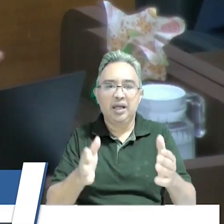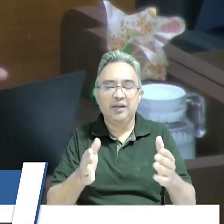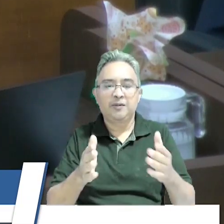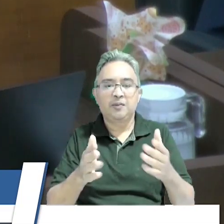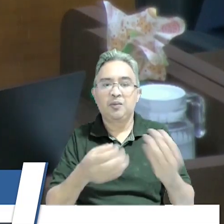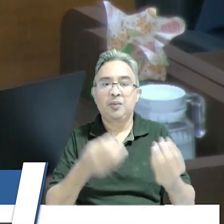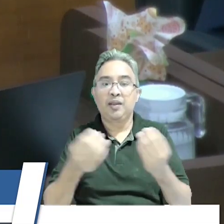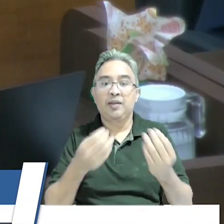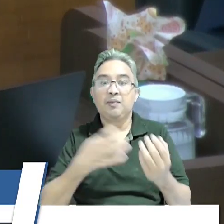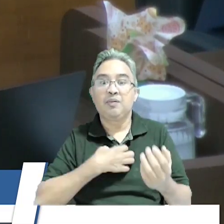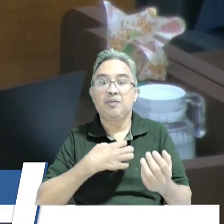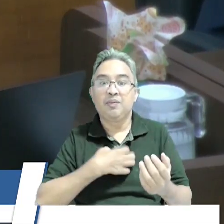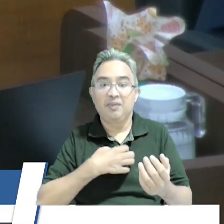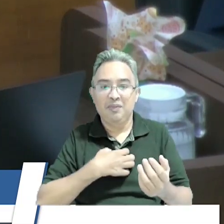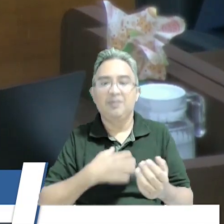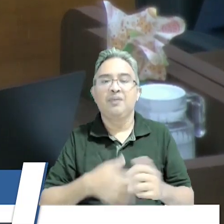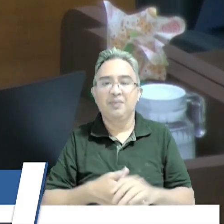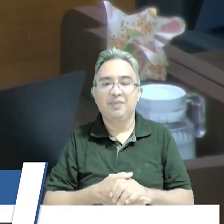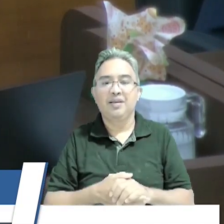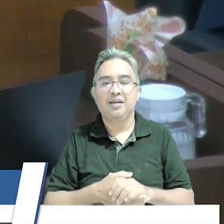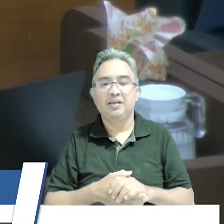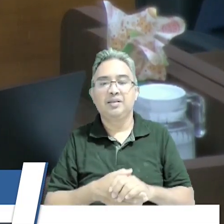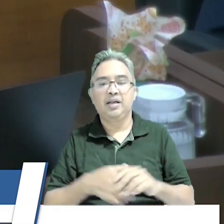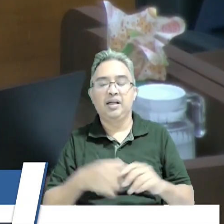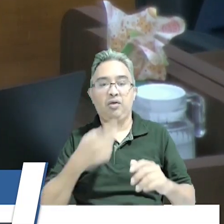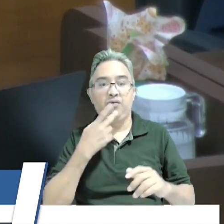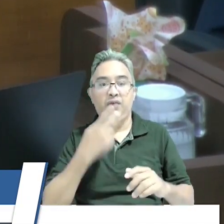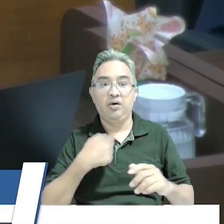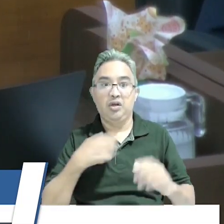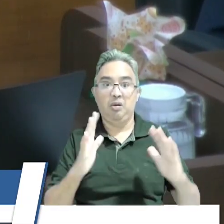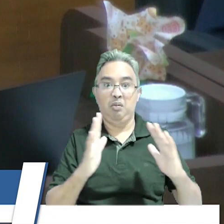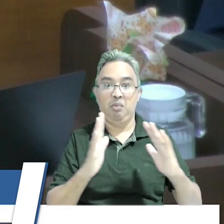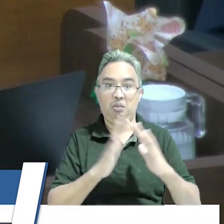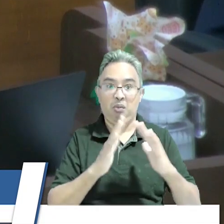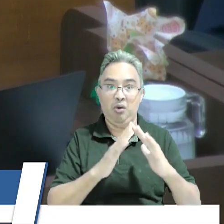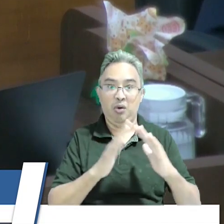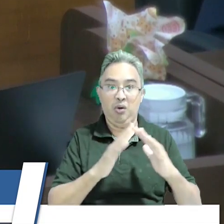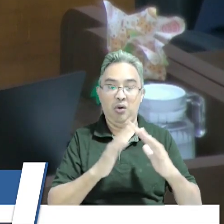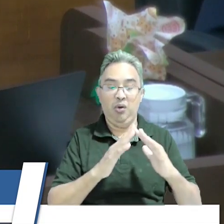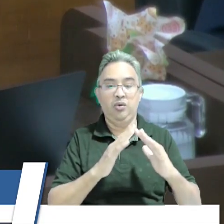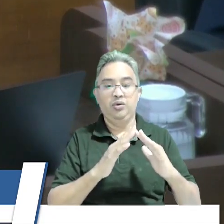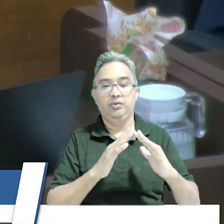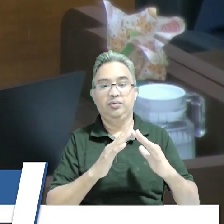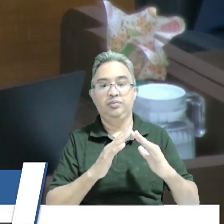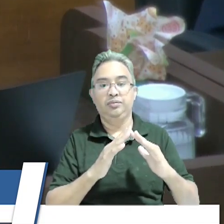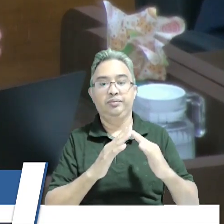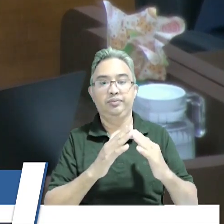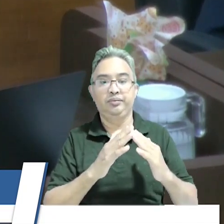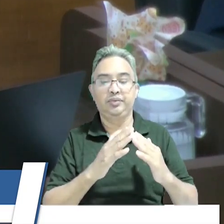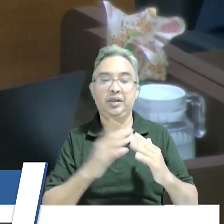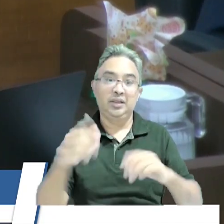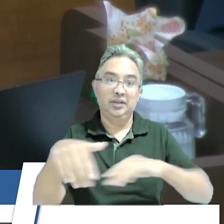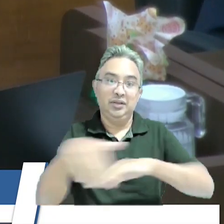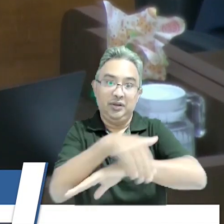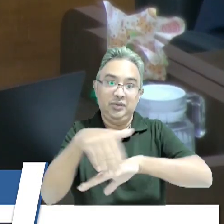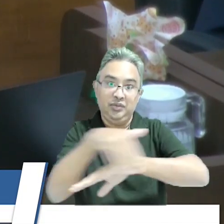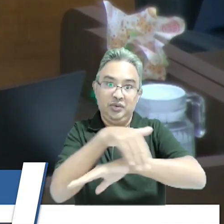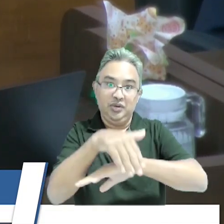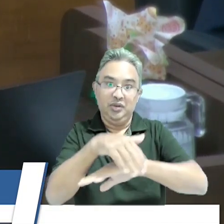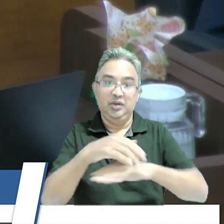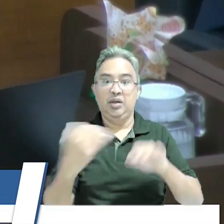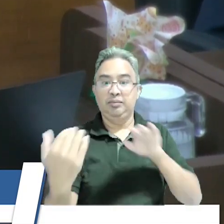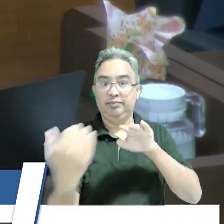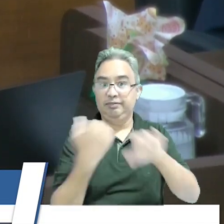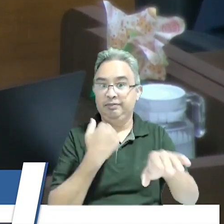eu falo onde eu moro, mas a gente vê em todo ponto da cidade para onde a gente circula, essas ruas estreitas, mão dupla, a